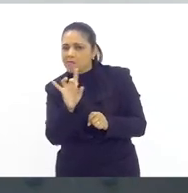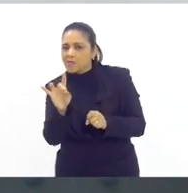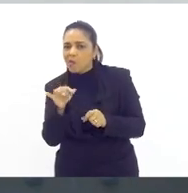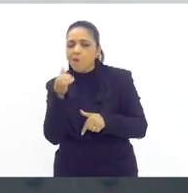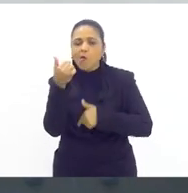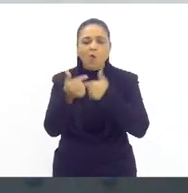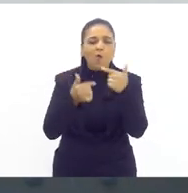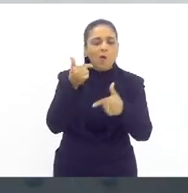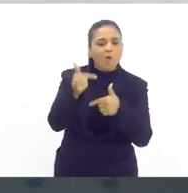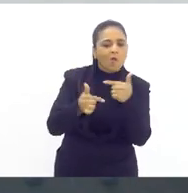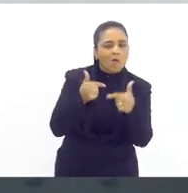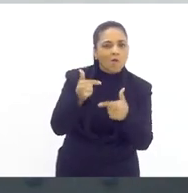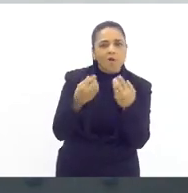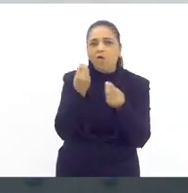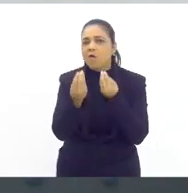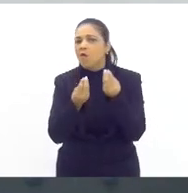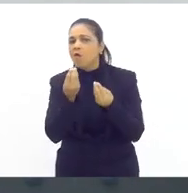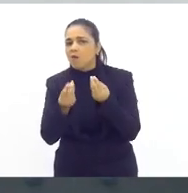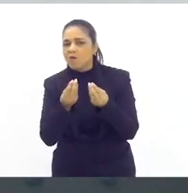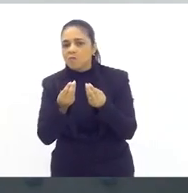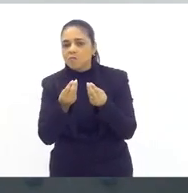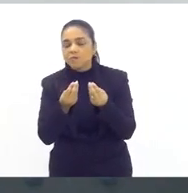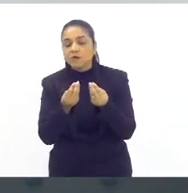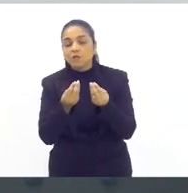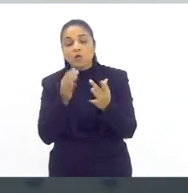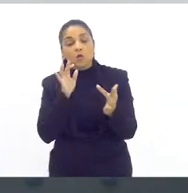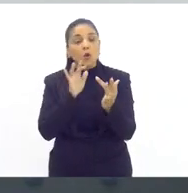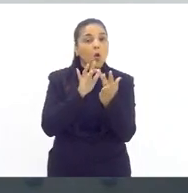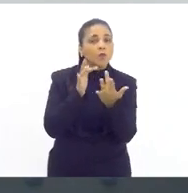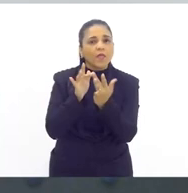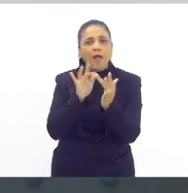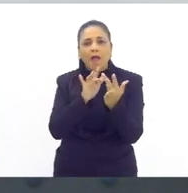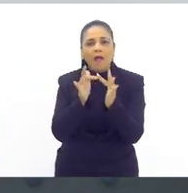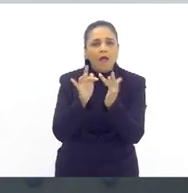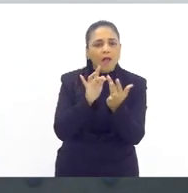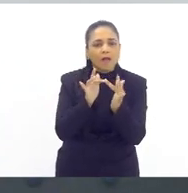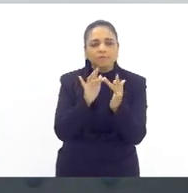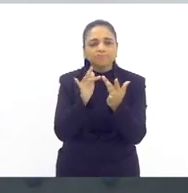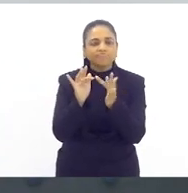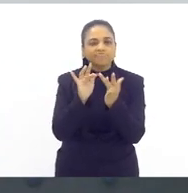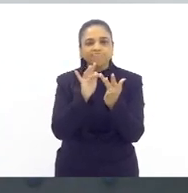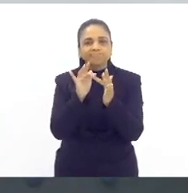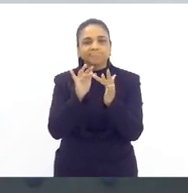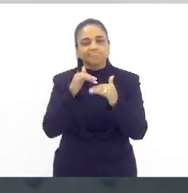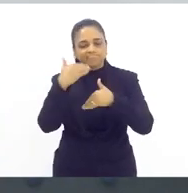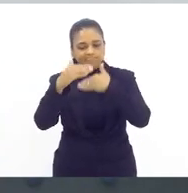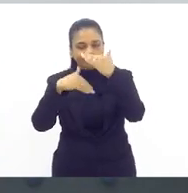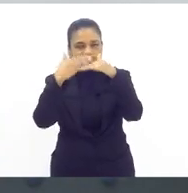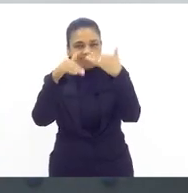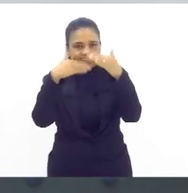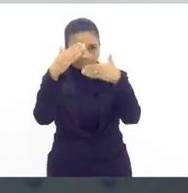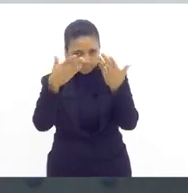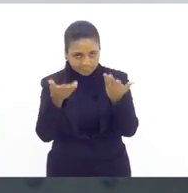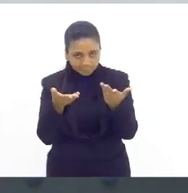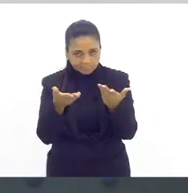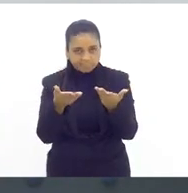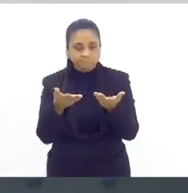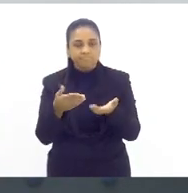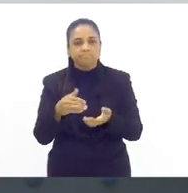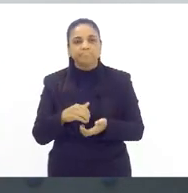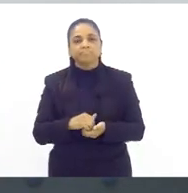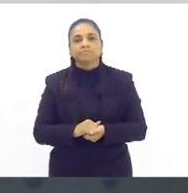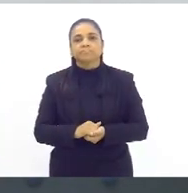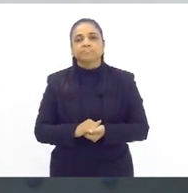operando e como a gente pode colocar elas em contato né dando vida a esse sistema é